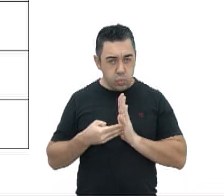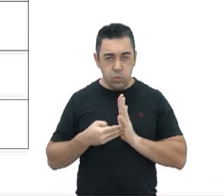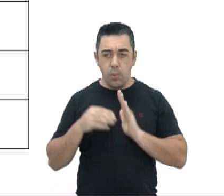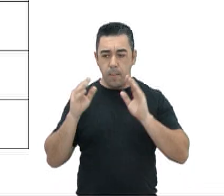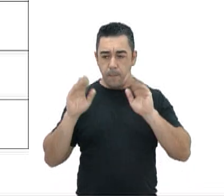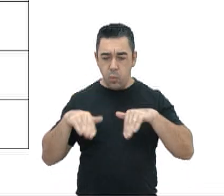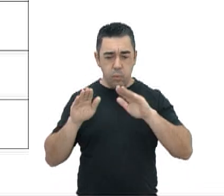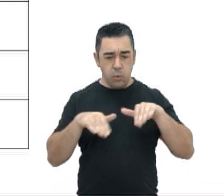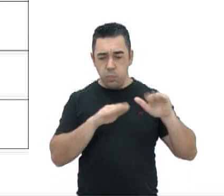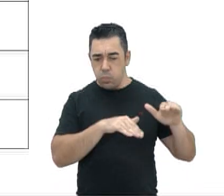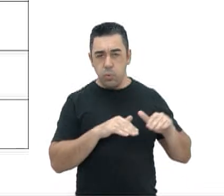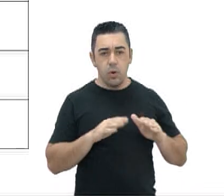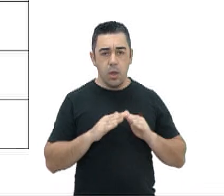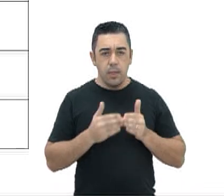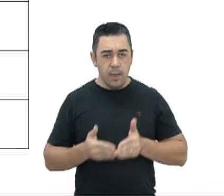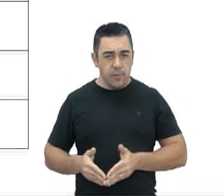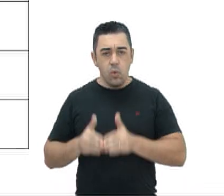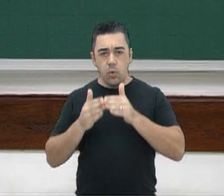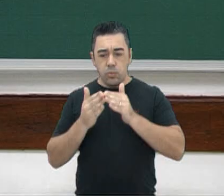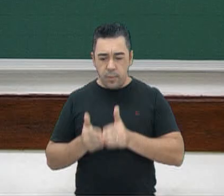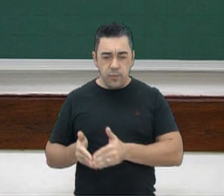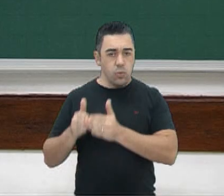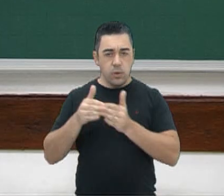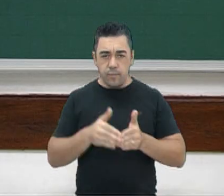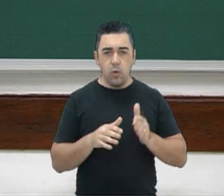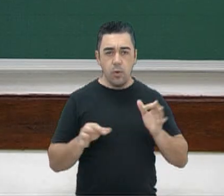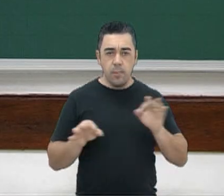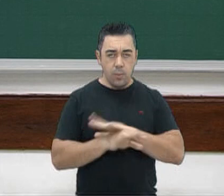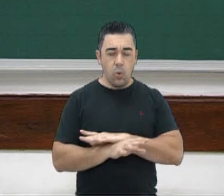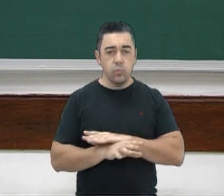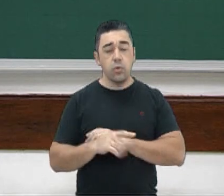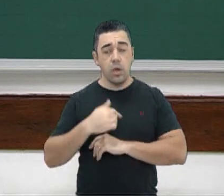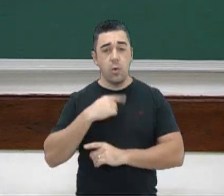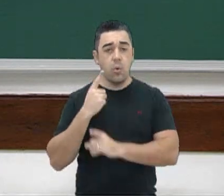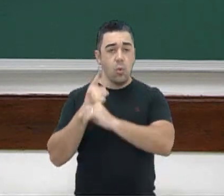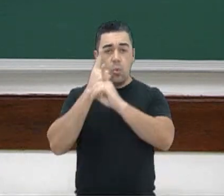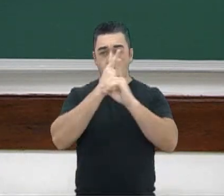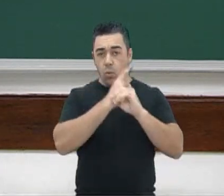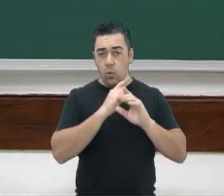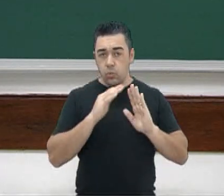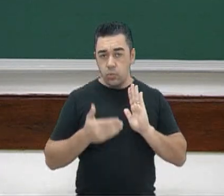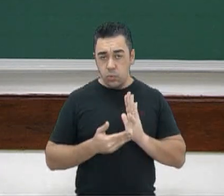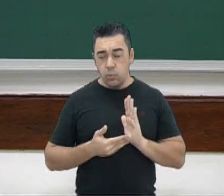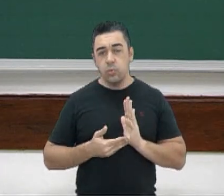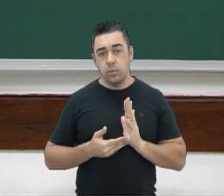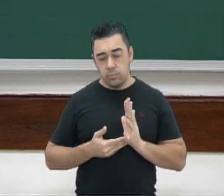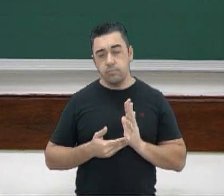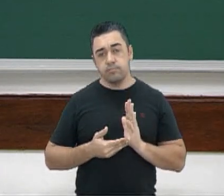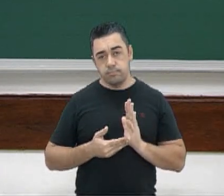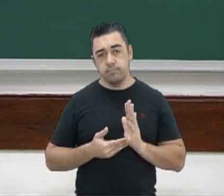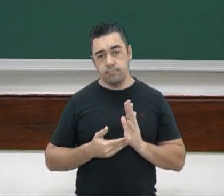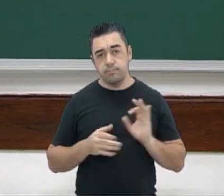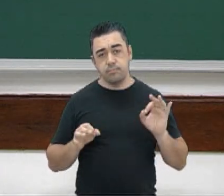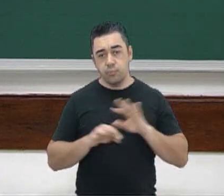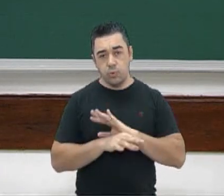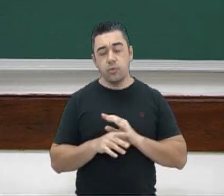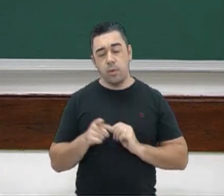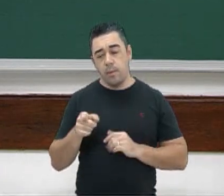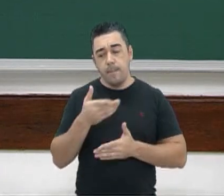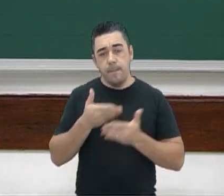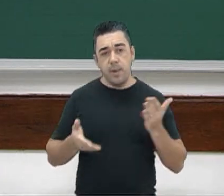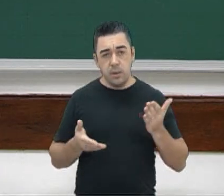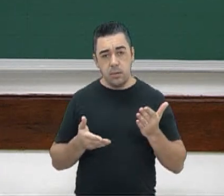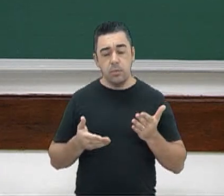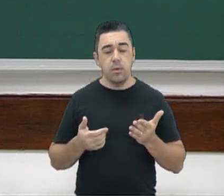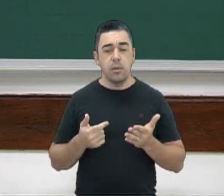adversário. Então, quando um dos dois jogadores estiver com todas as embarcações naufragadas, esse será o perdedor do